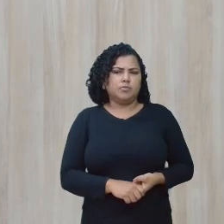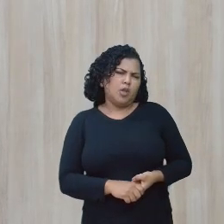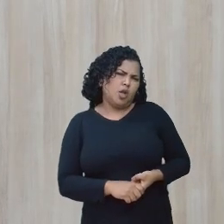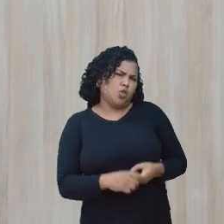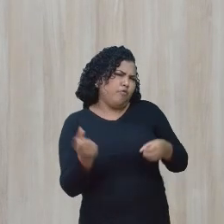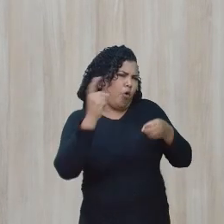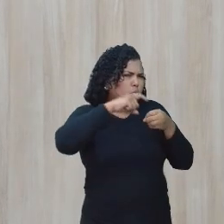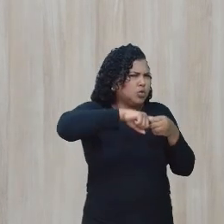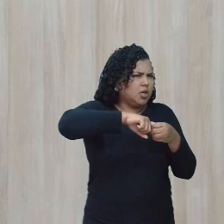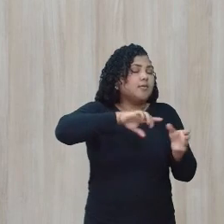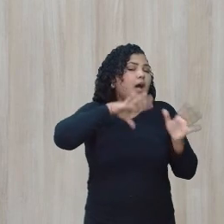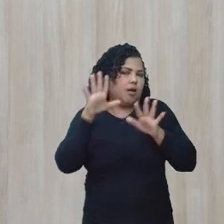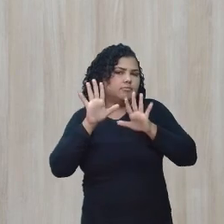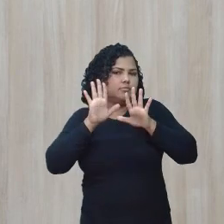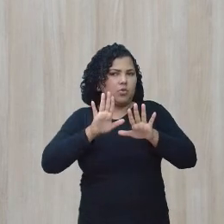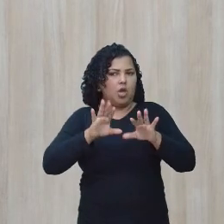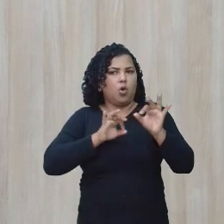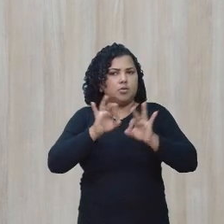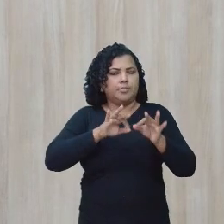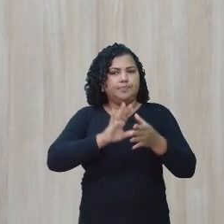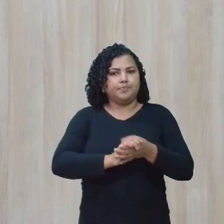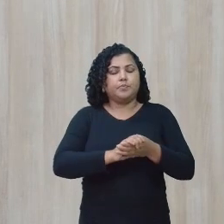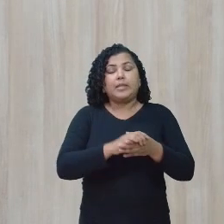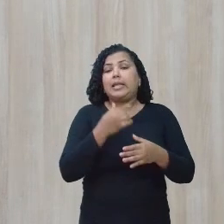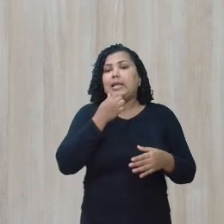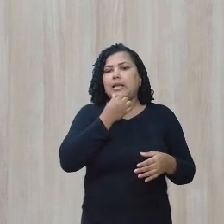ou voltando? Estou voltando. Isso. Em inglês, ó.